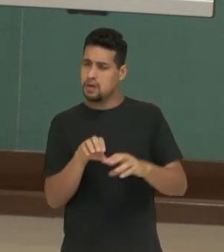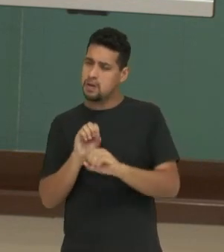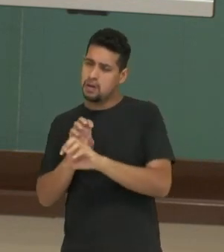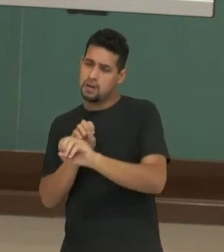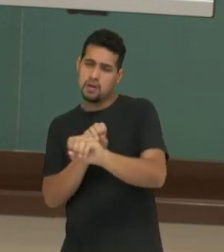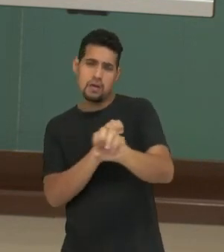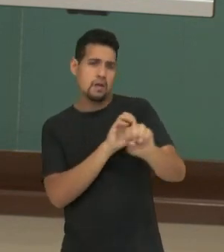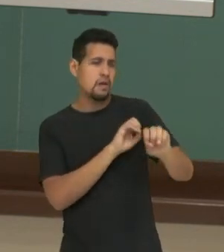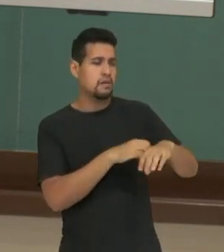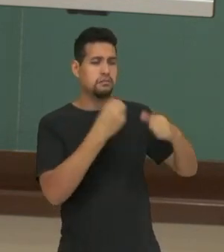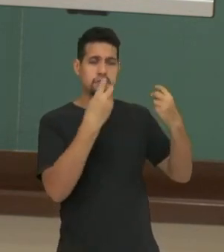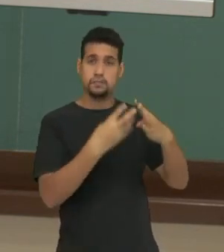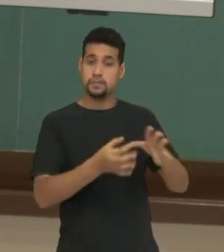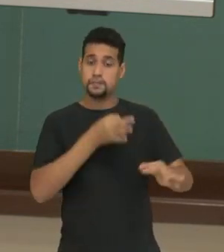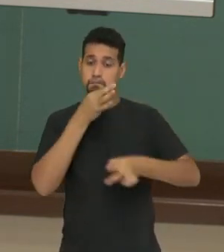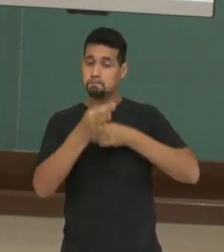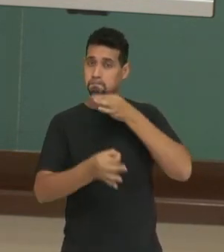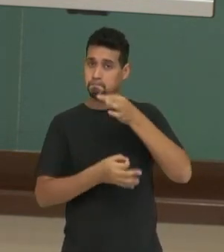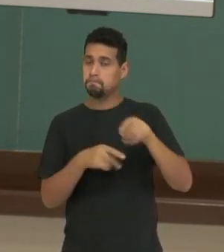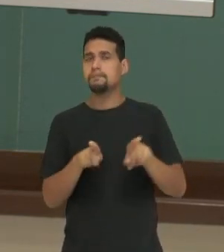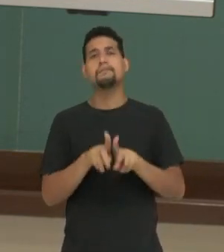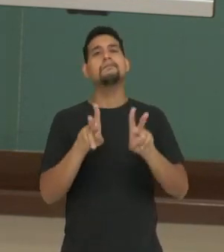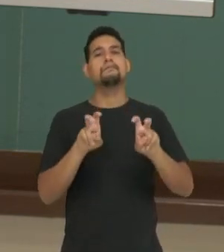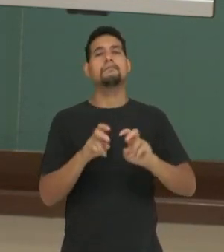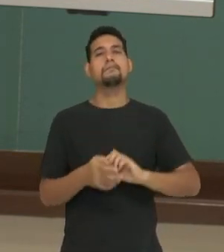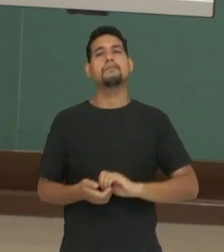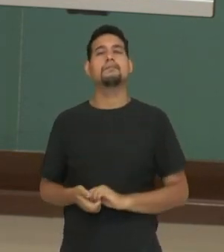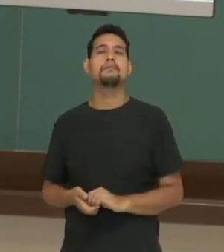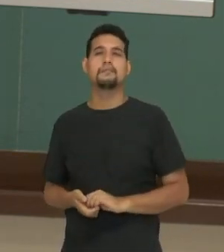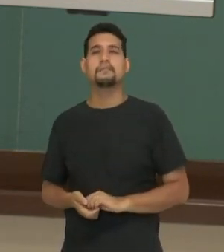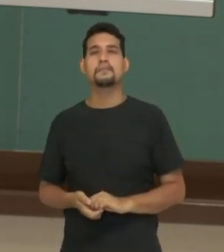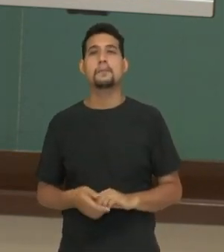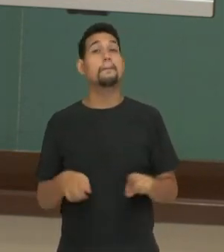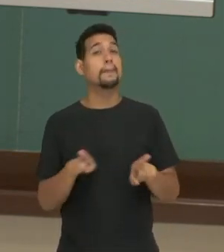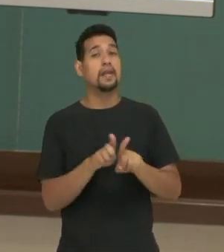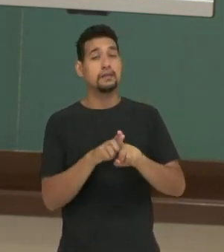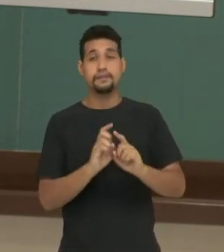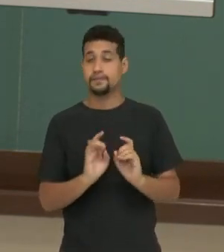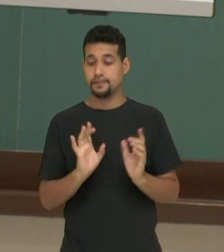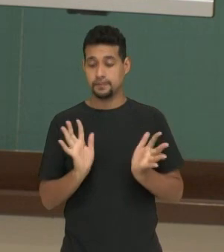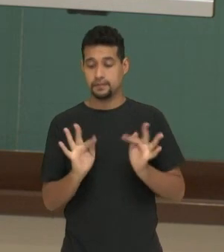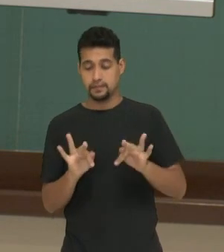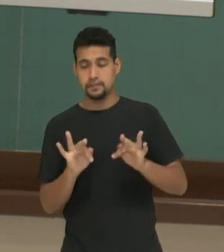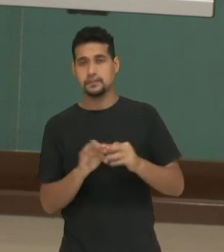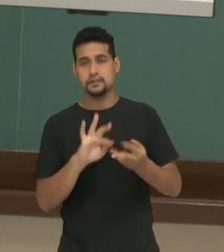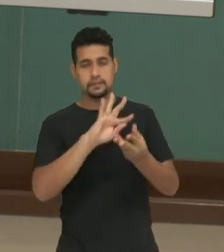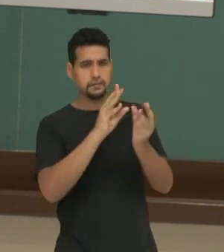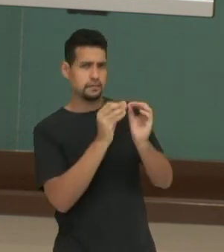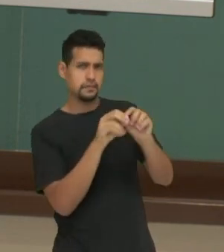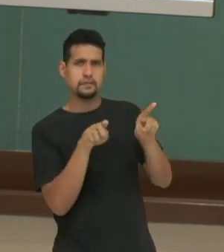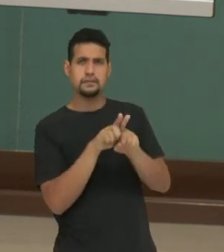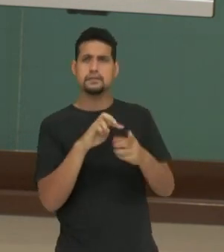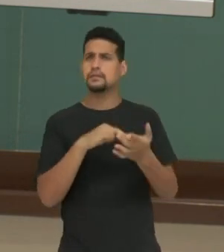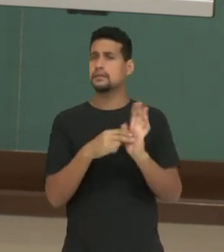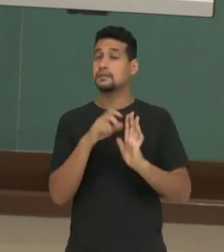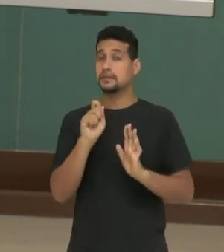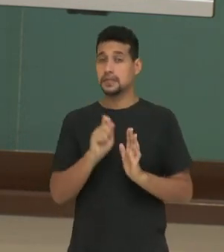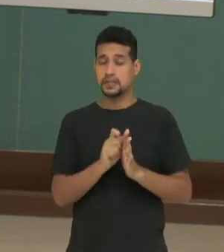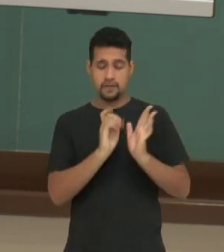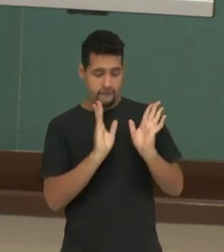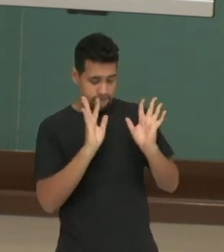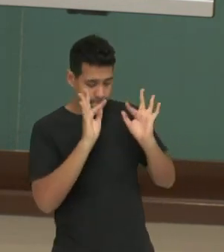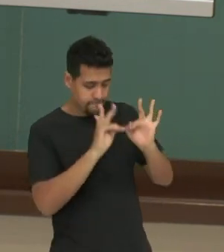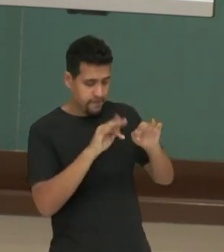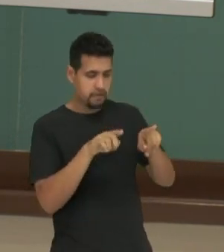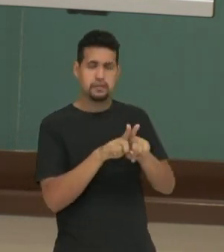argumentos para defenderem um ponto de vista a respeito do assunto, né? E por fim, na conclusão, que geralmente a conclusão fica lá no último